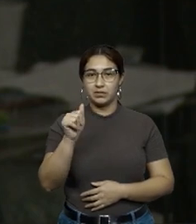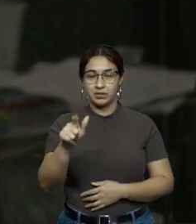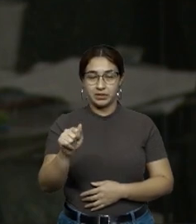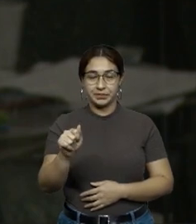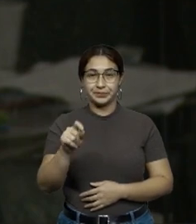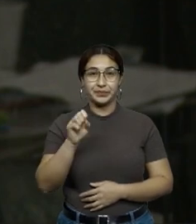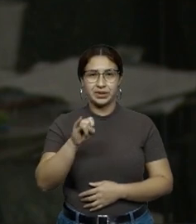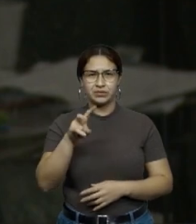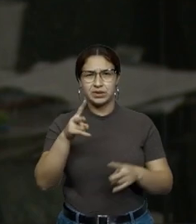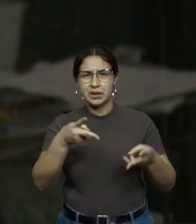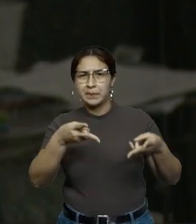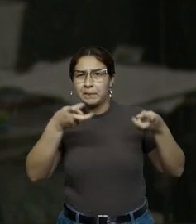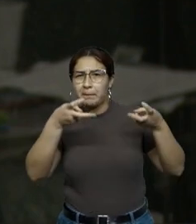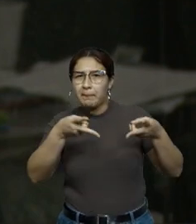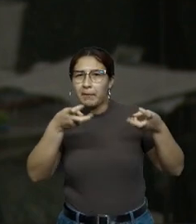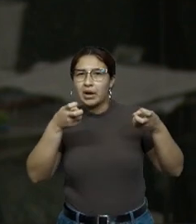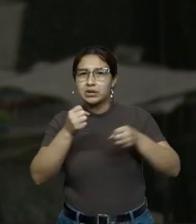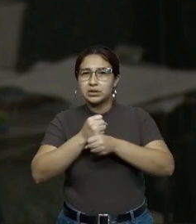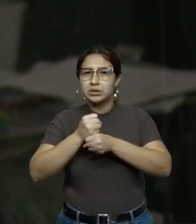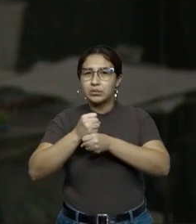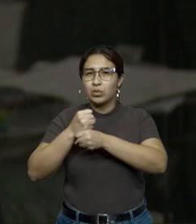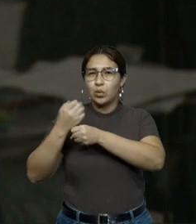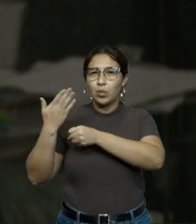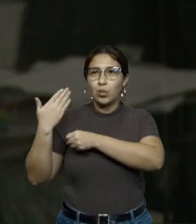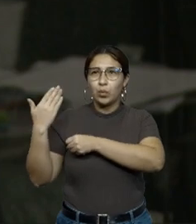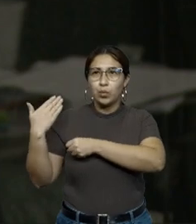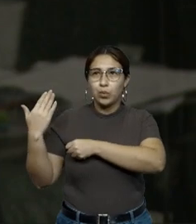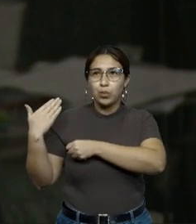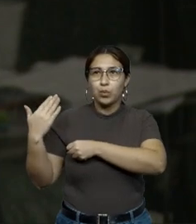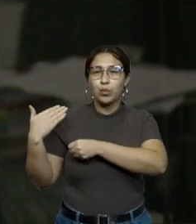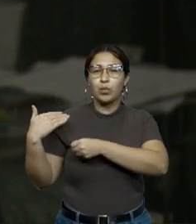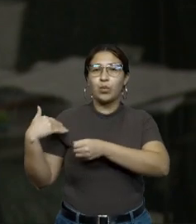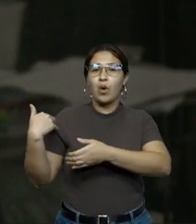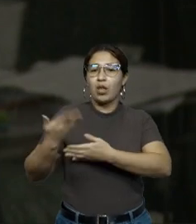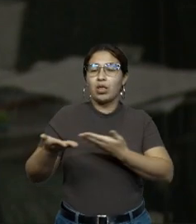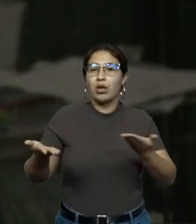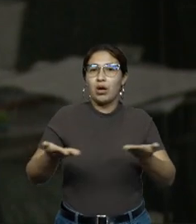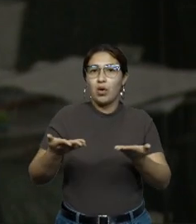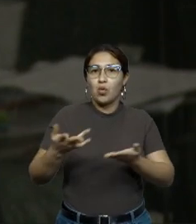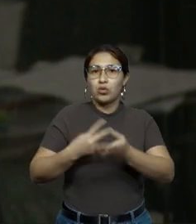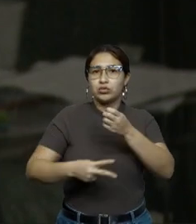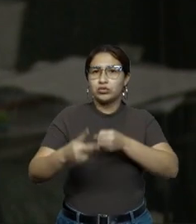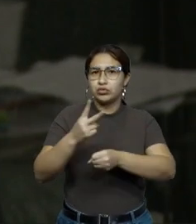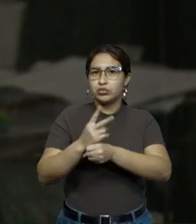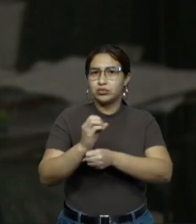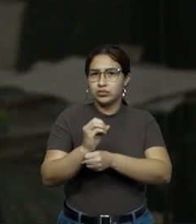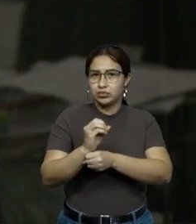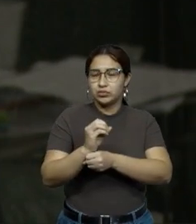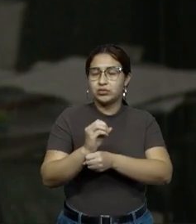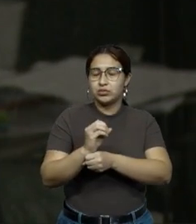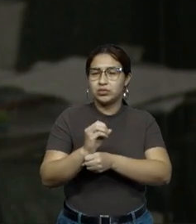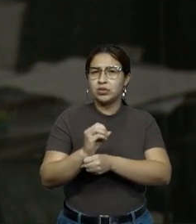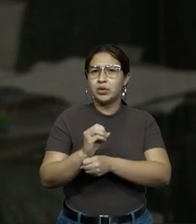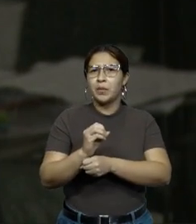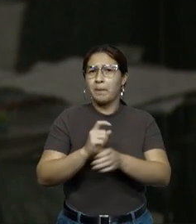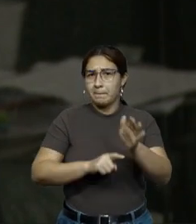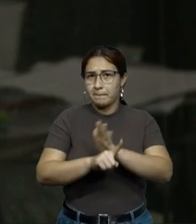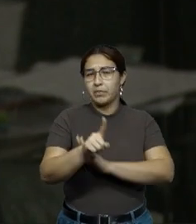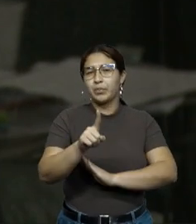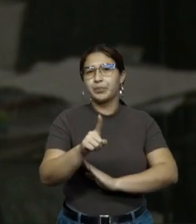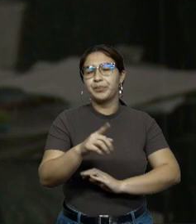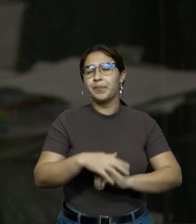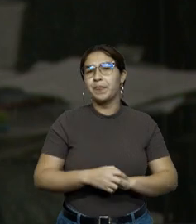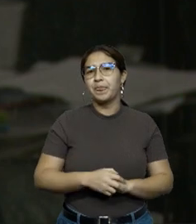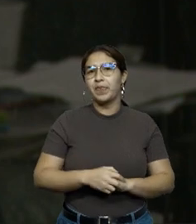aos anos que passaram ao longo aí dos últimos 20 anos Quais quais foram as A